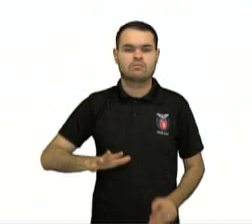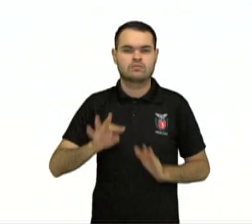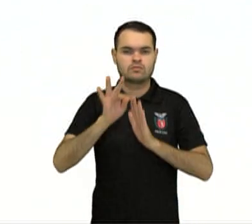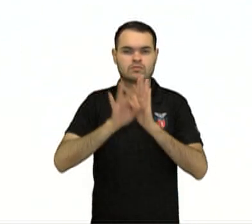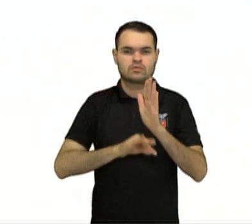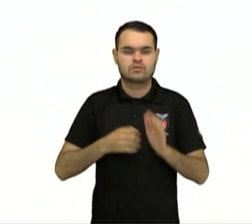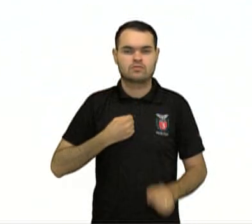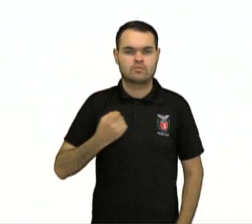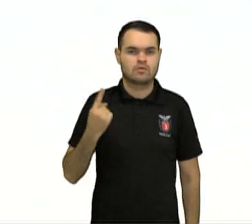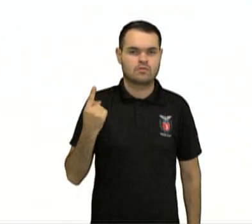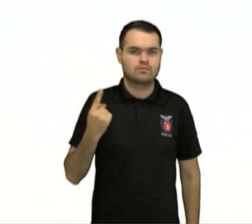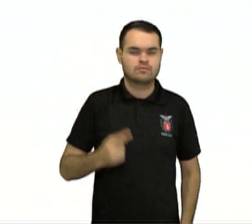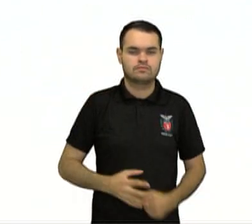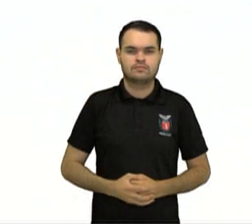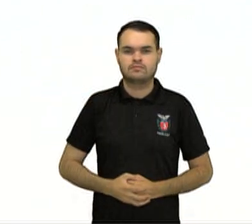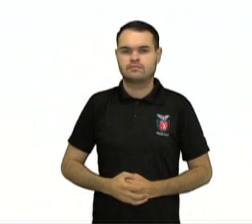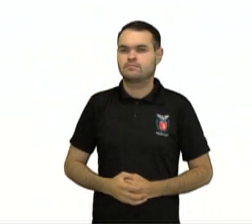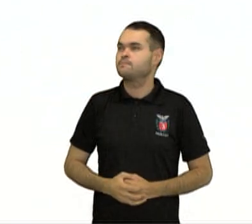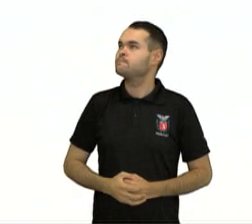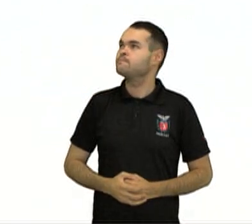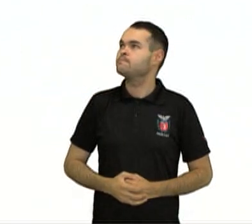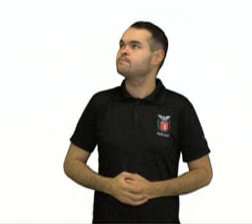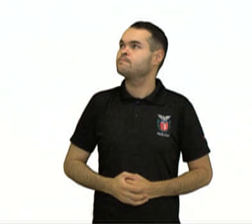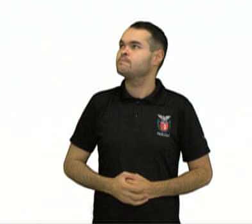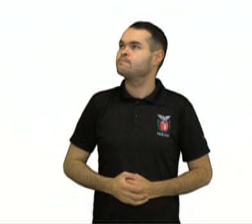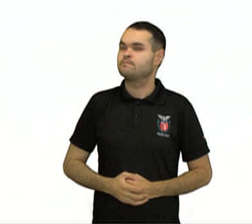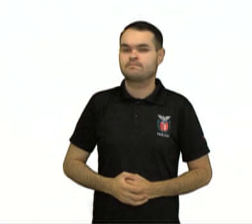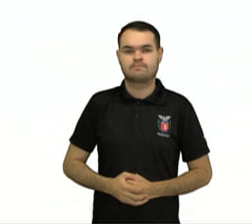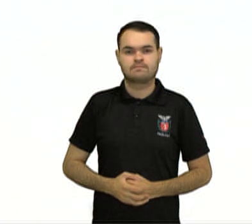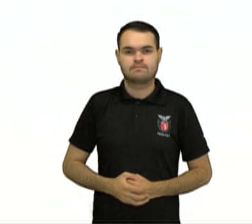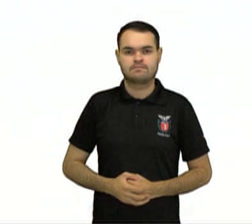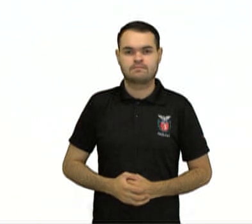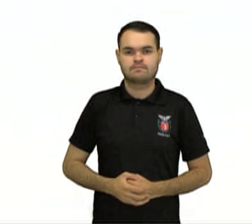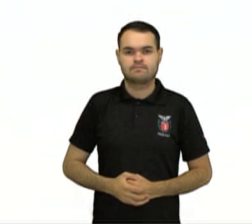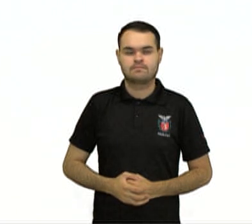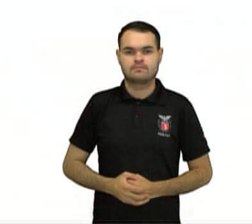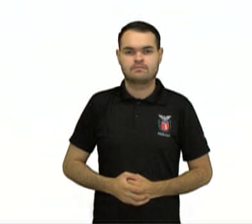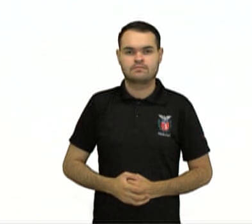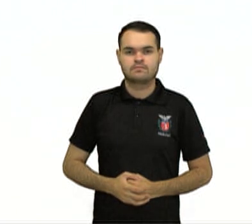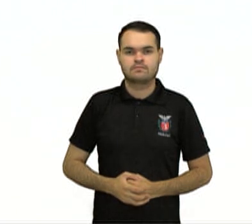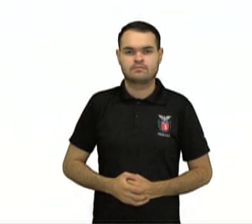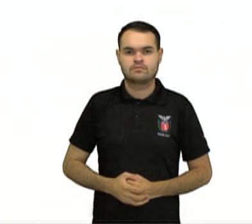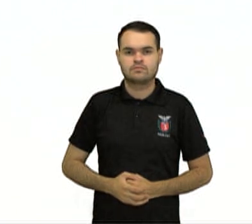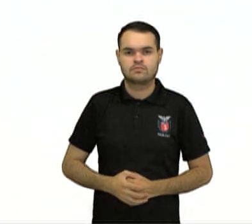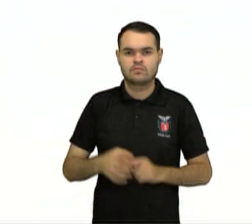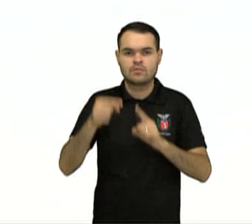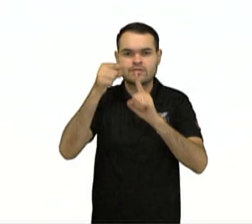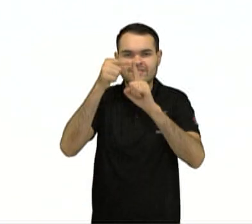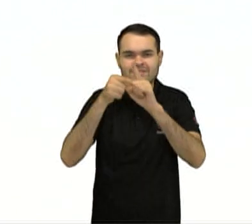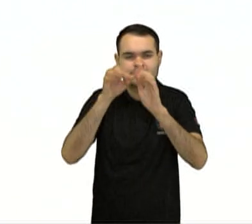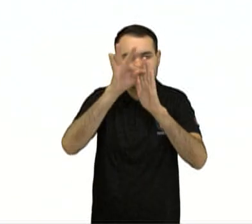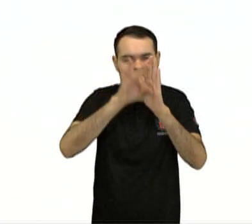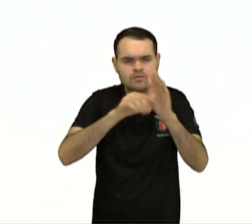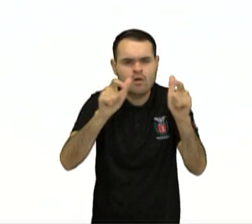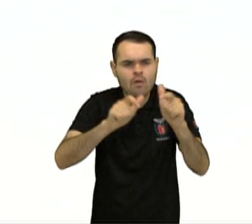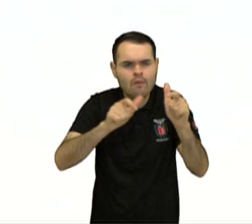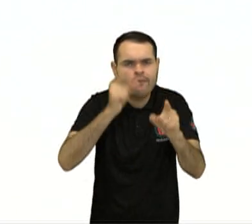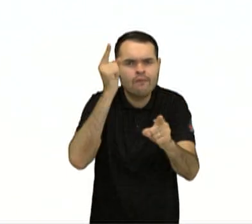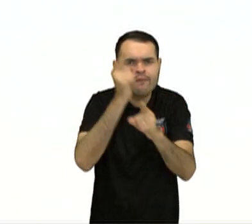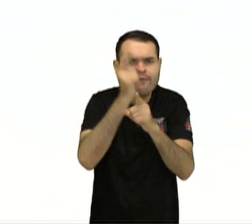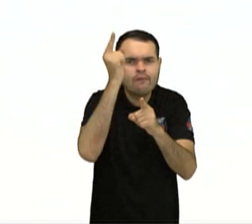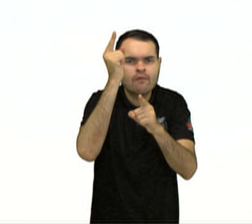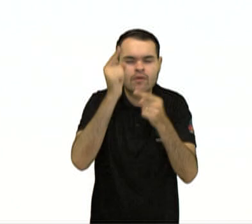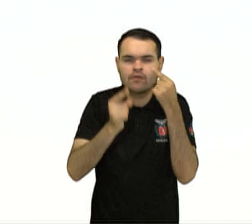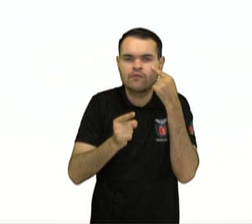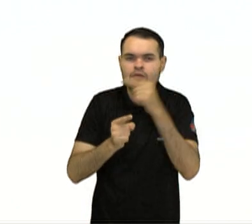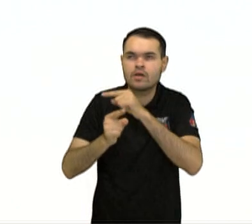Number 1. Where can this type of text be found? Onde que esse tipo de texto pode ser encontrado? Reparem bem ali